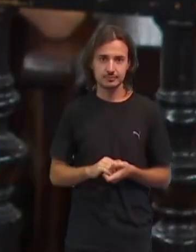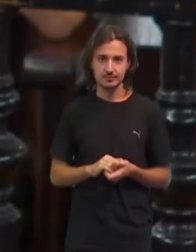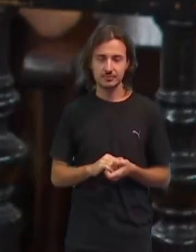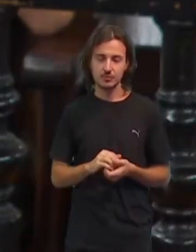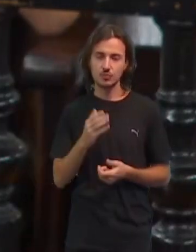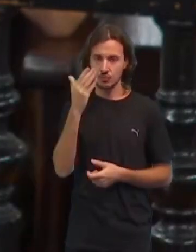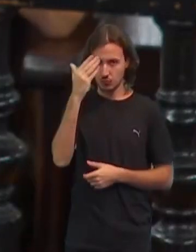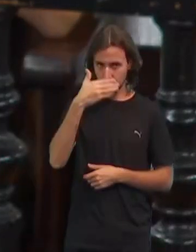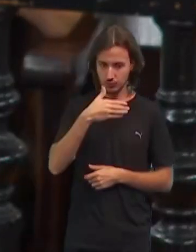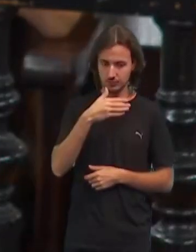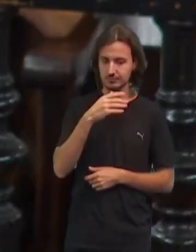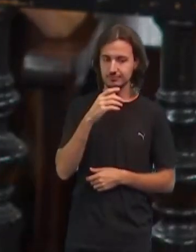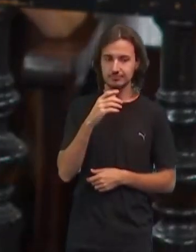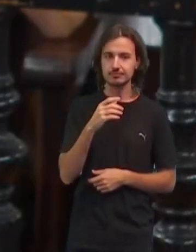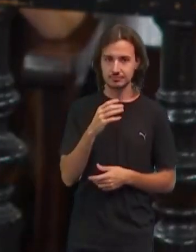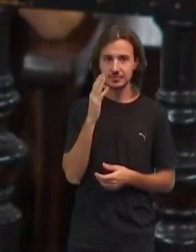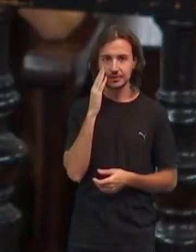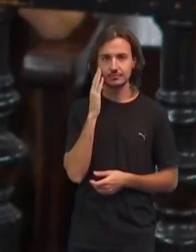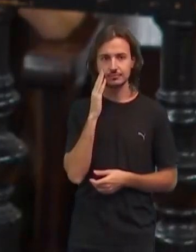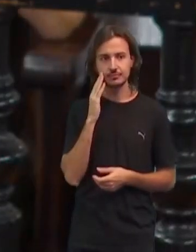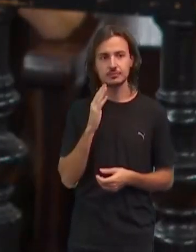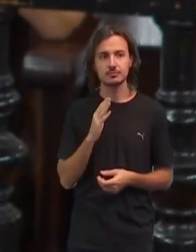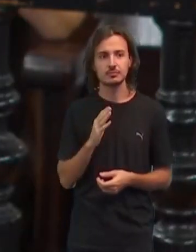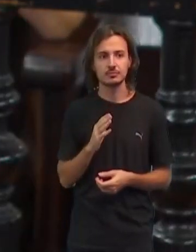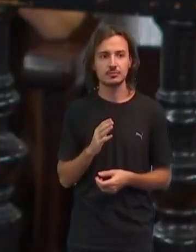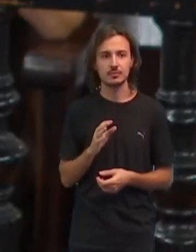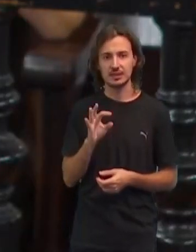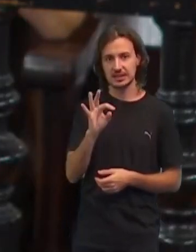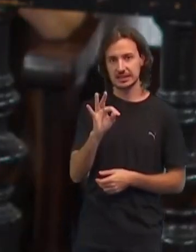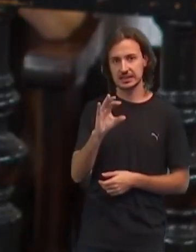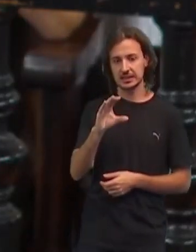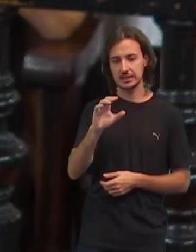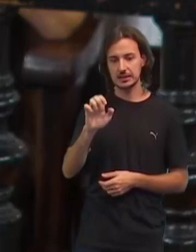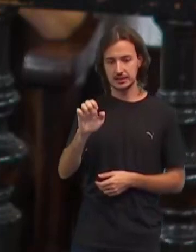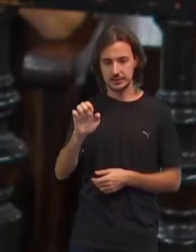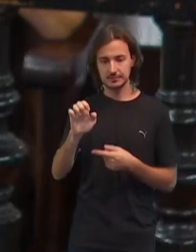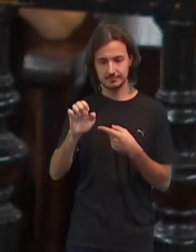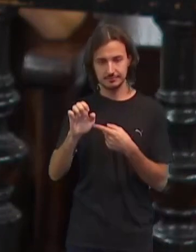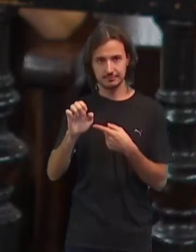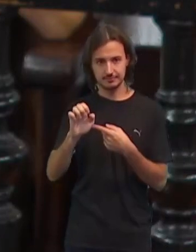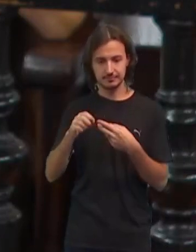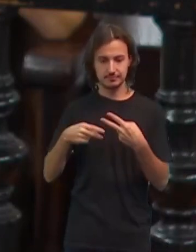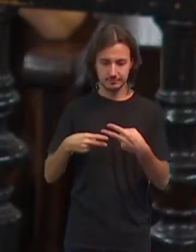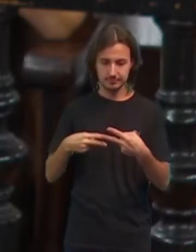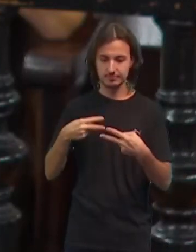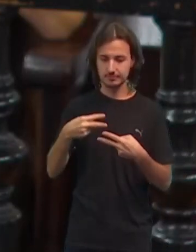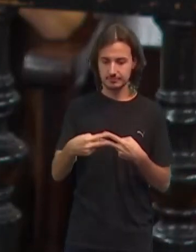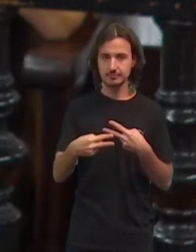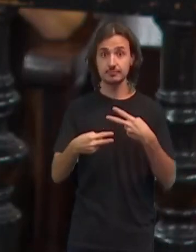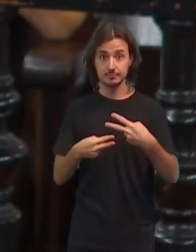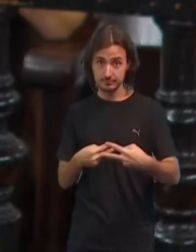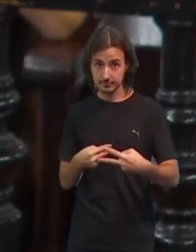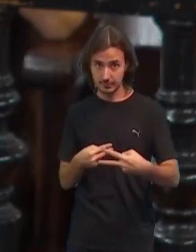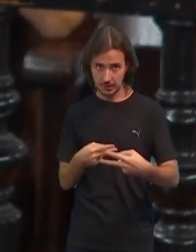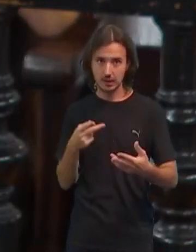que essa apuração pelo TCE acontece bimestralmente, né, que é óbvio